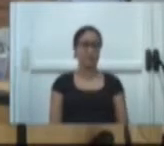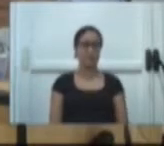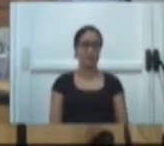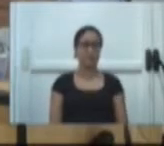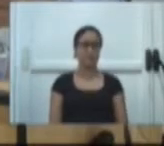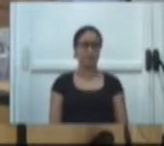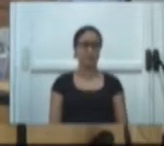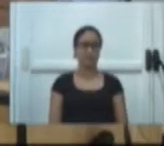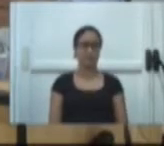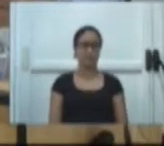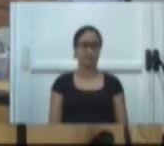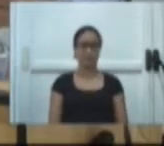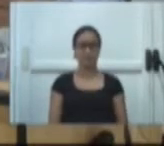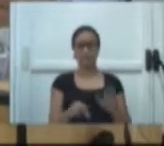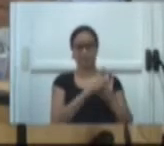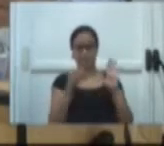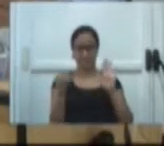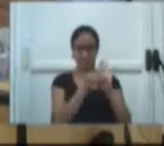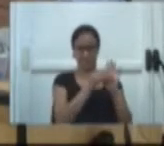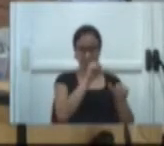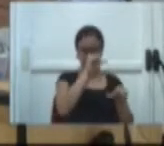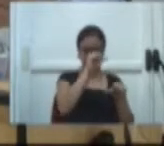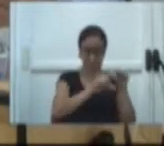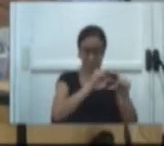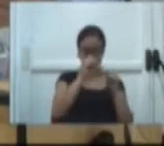Emenda modificativa ao projeto de lei número